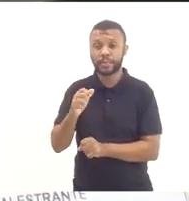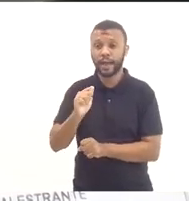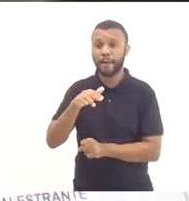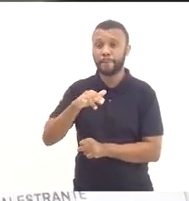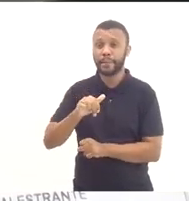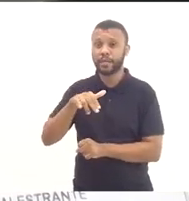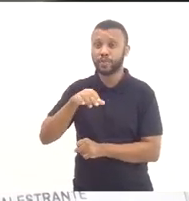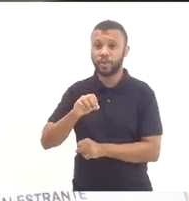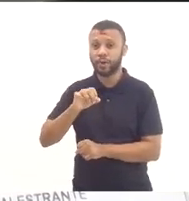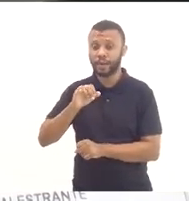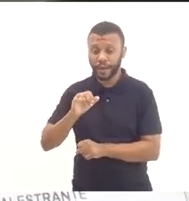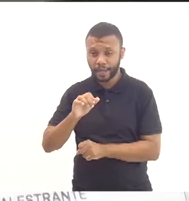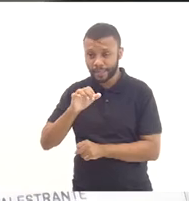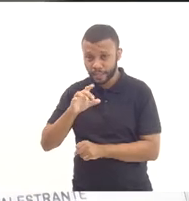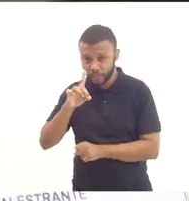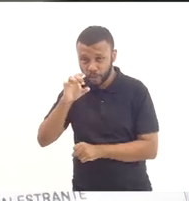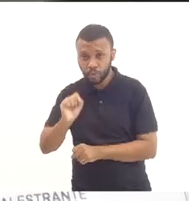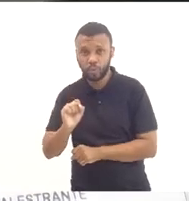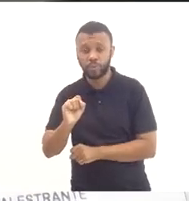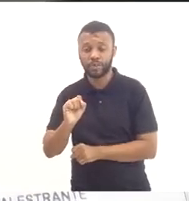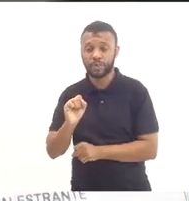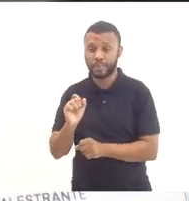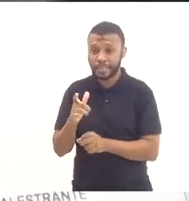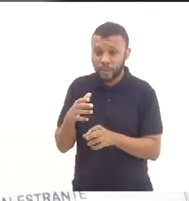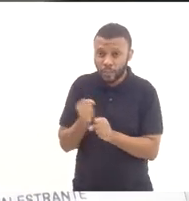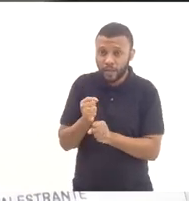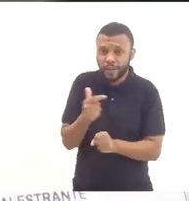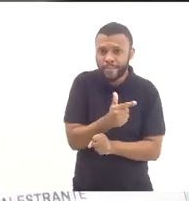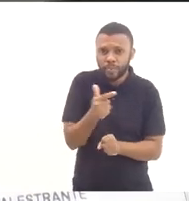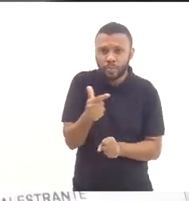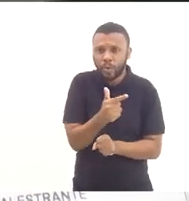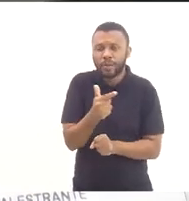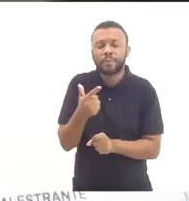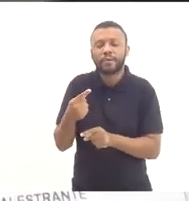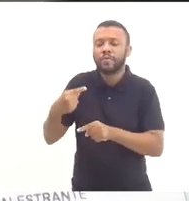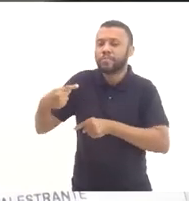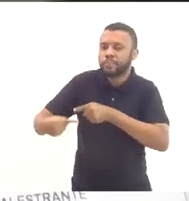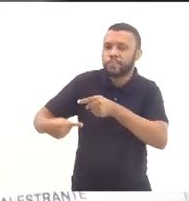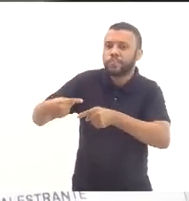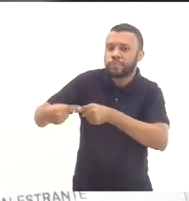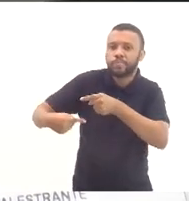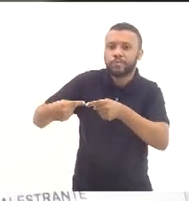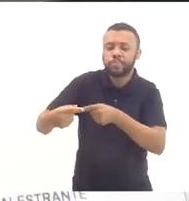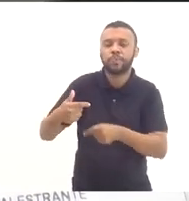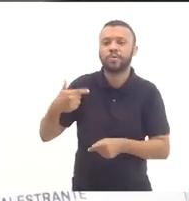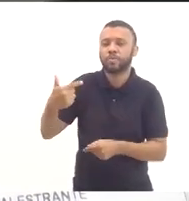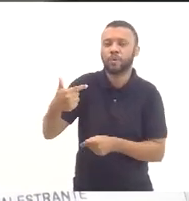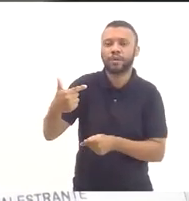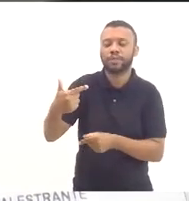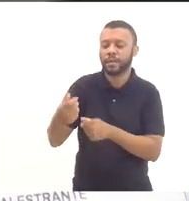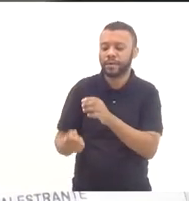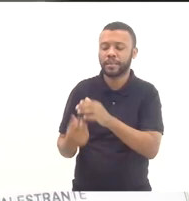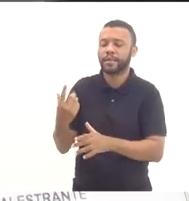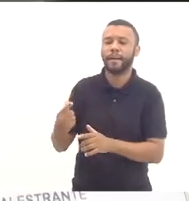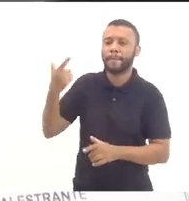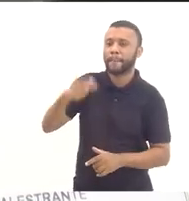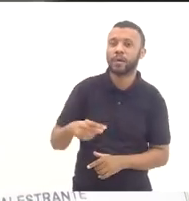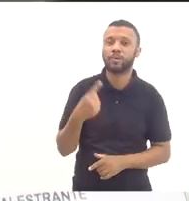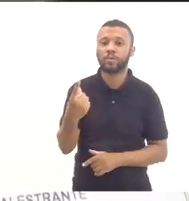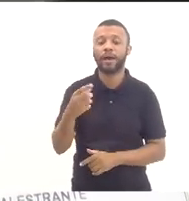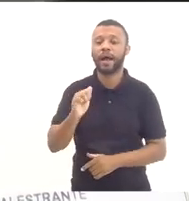22 Davi não metaboliza dois então esses aminoácidos ficam organismo dele e forma um ácido que chama ácido glutárico